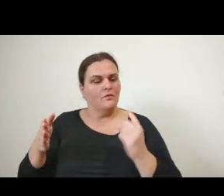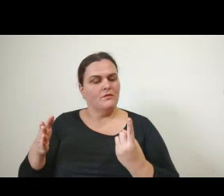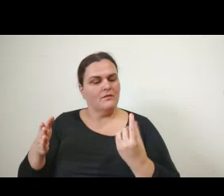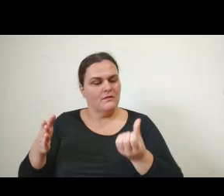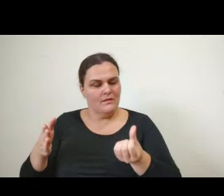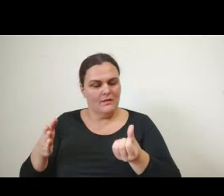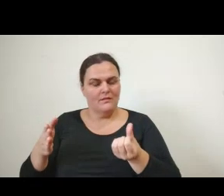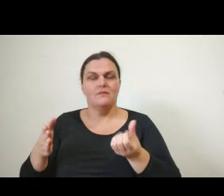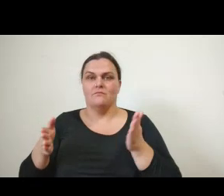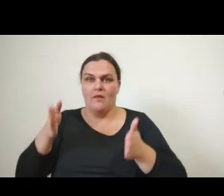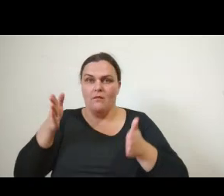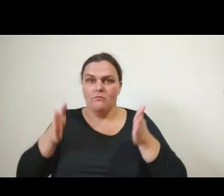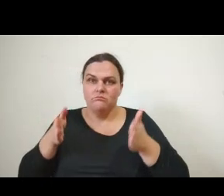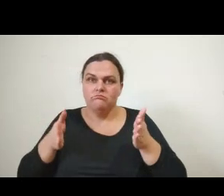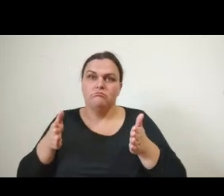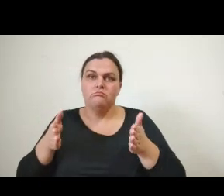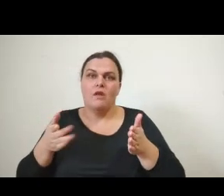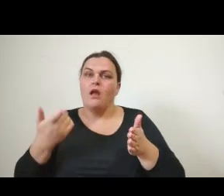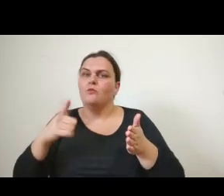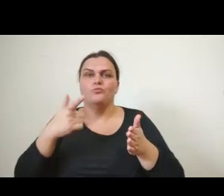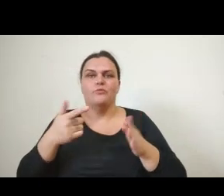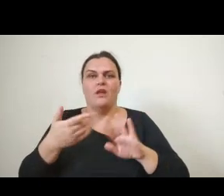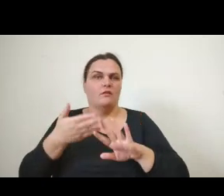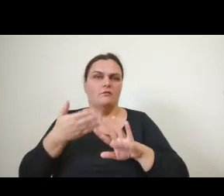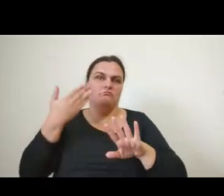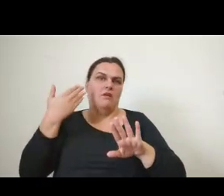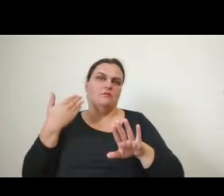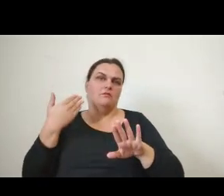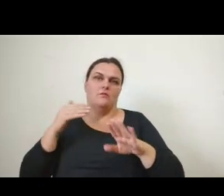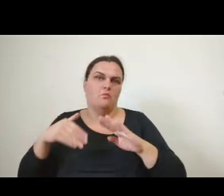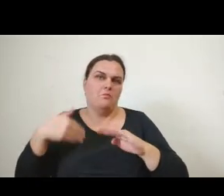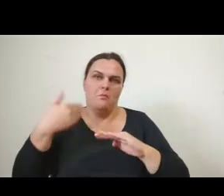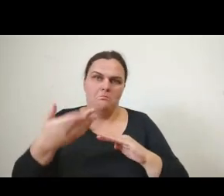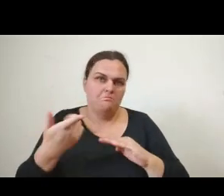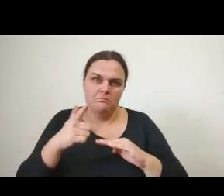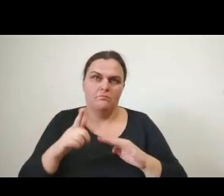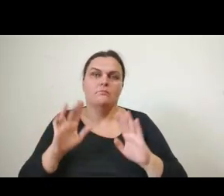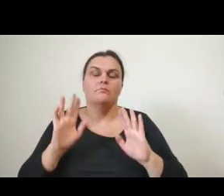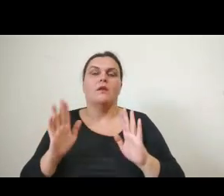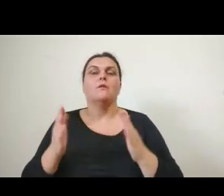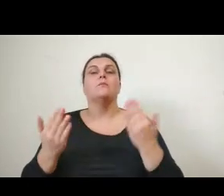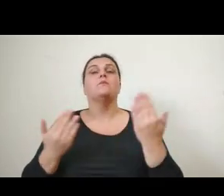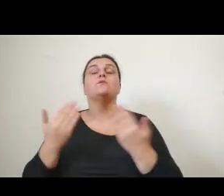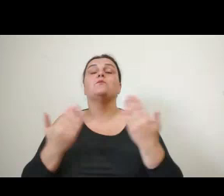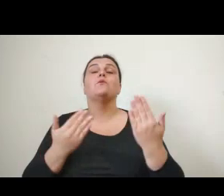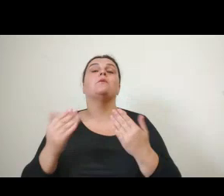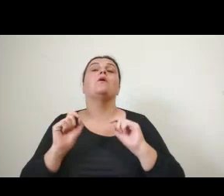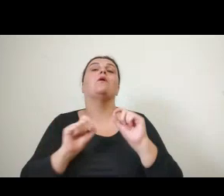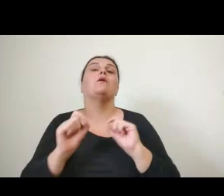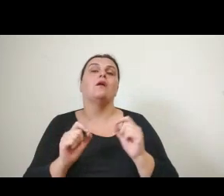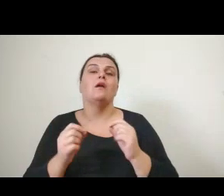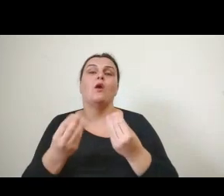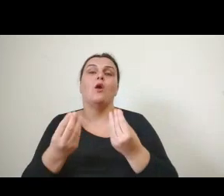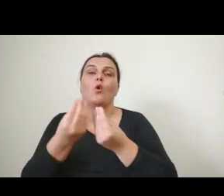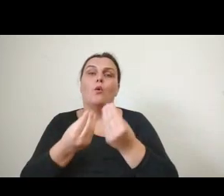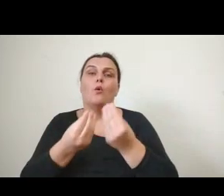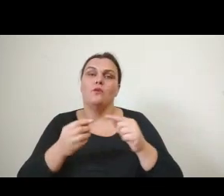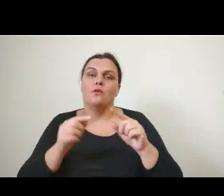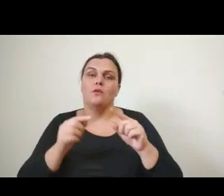que aqueles que eu mostrei de 2011, mostrando aqui, né, que a China,